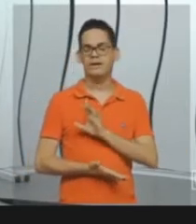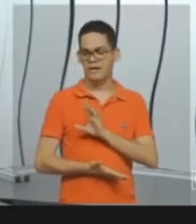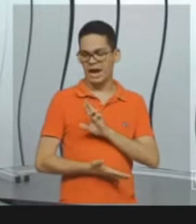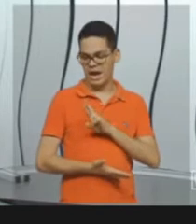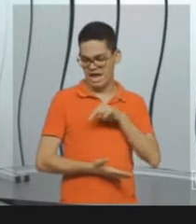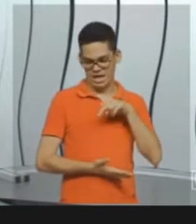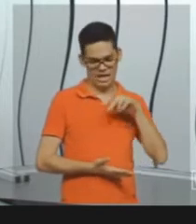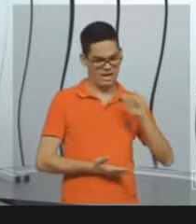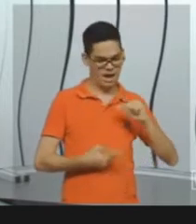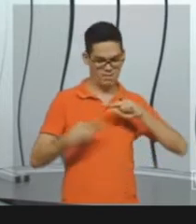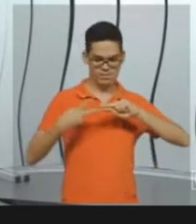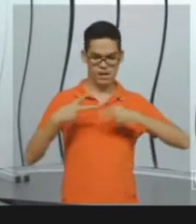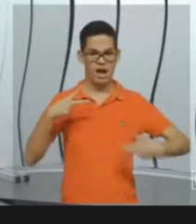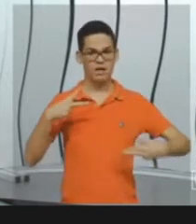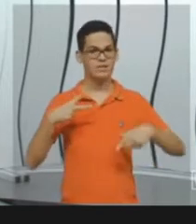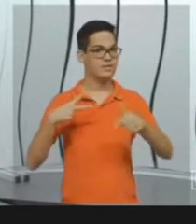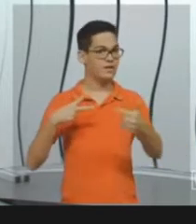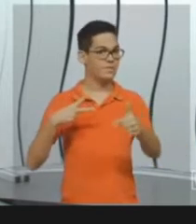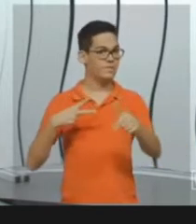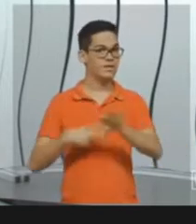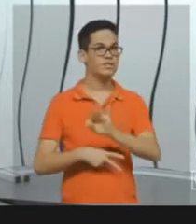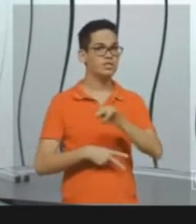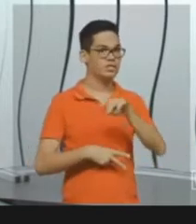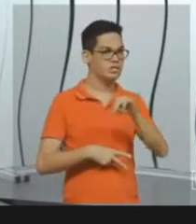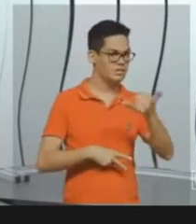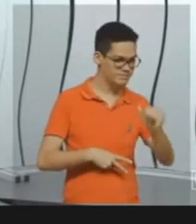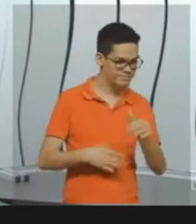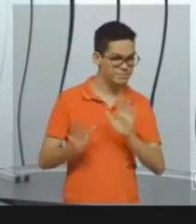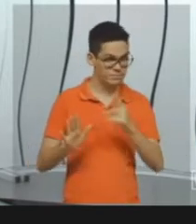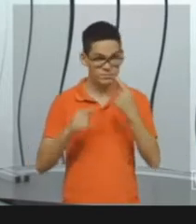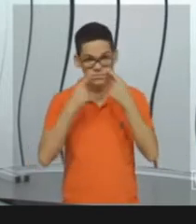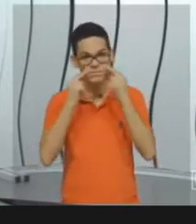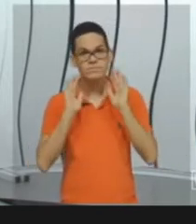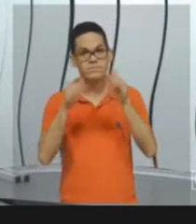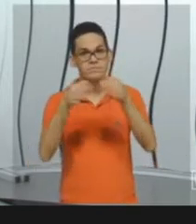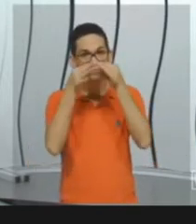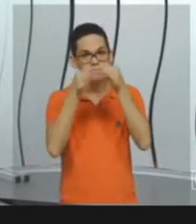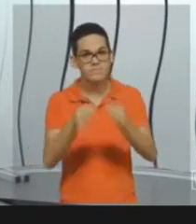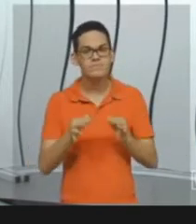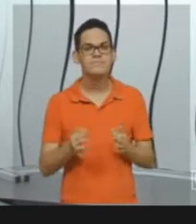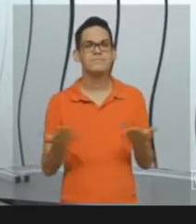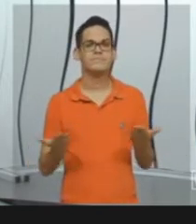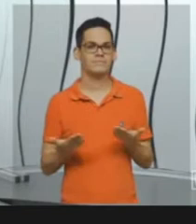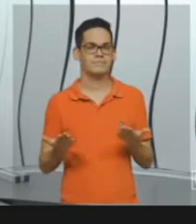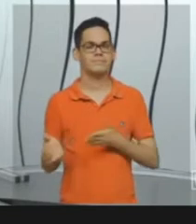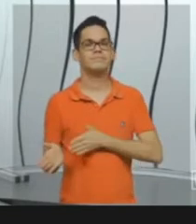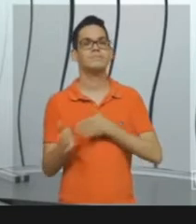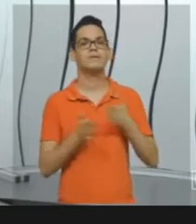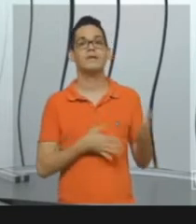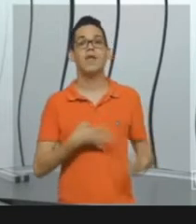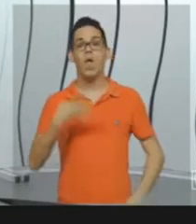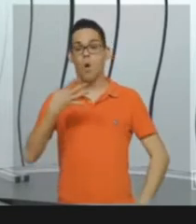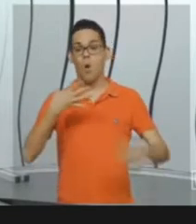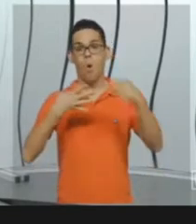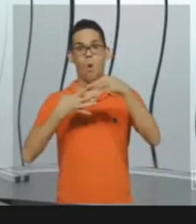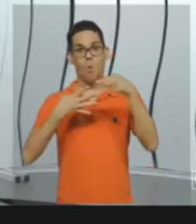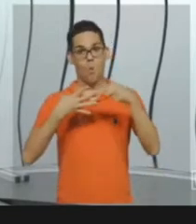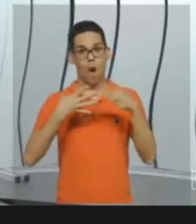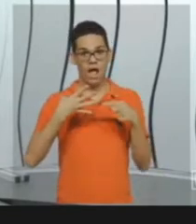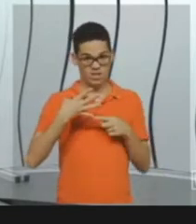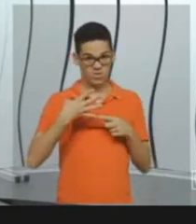tem timina. Logo, nós vamos falar dela também. Então, já sabemos que existem quatro bases nitrogenadas que fazem